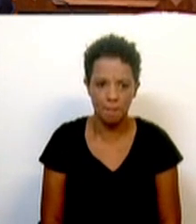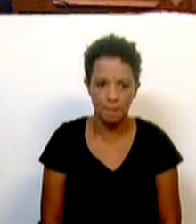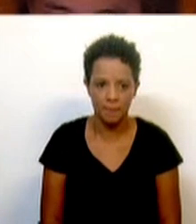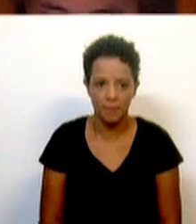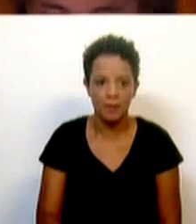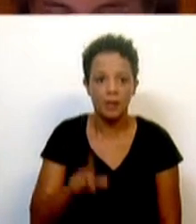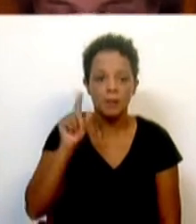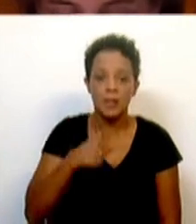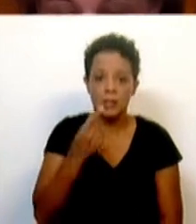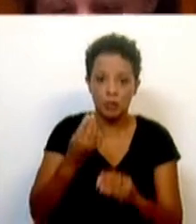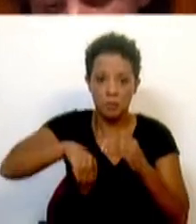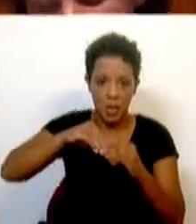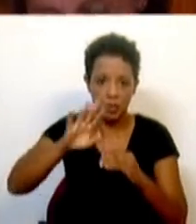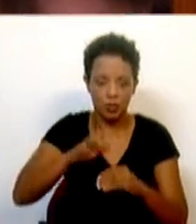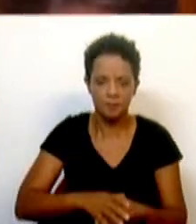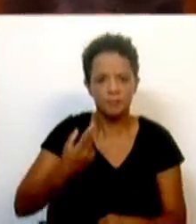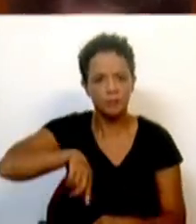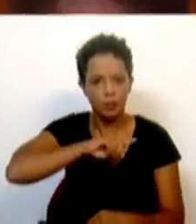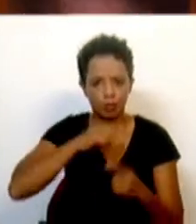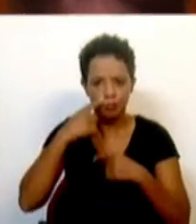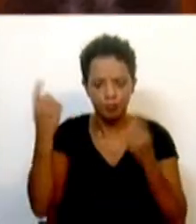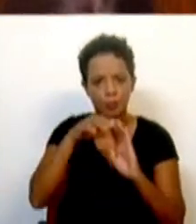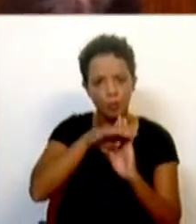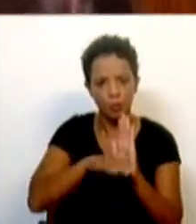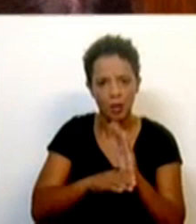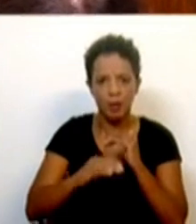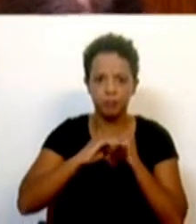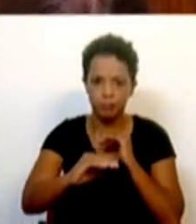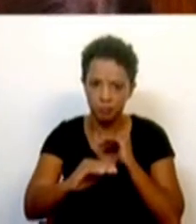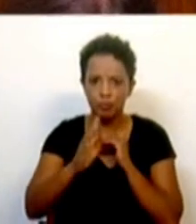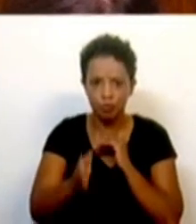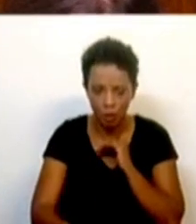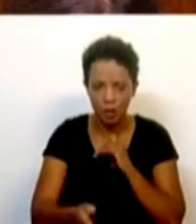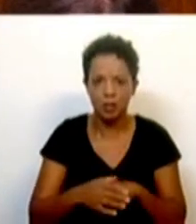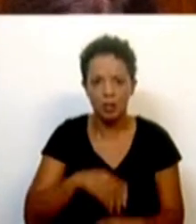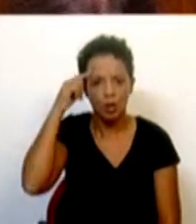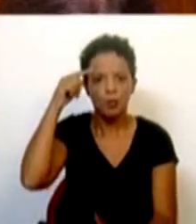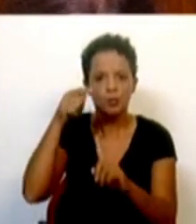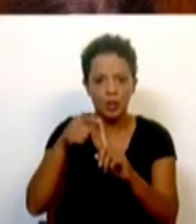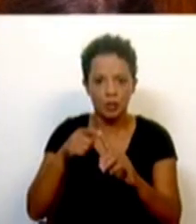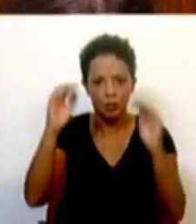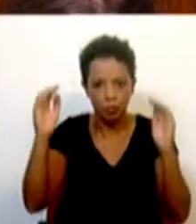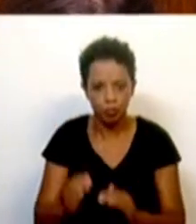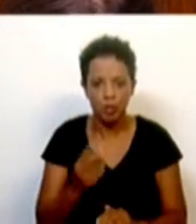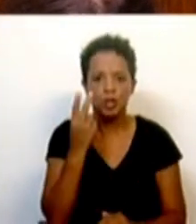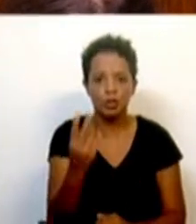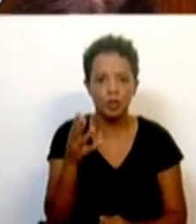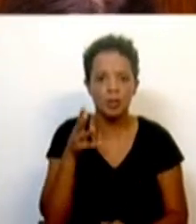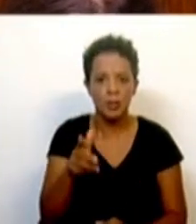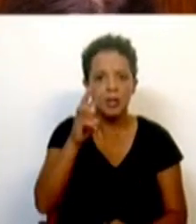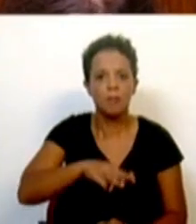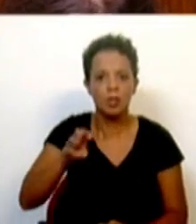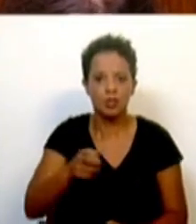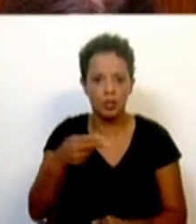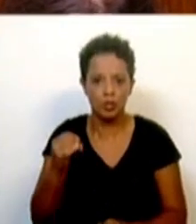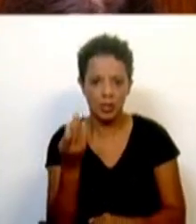E dizemos mais, nós já apresentámos um programa de estabilidade que prevê uma redução de mais 2 mil milhões de euros de